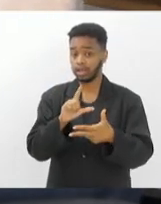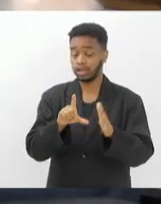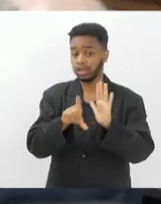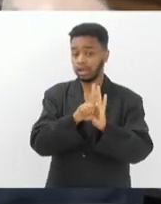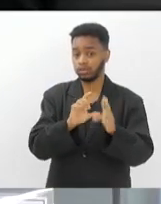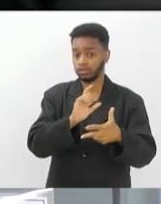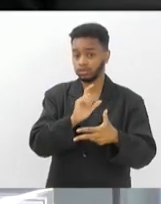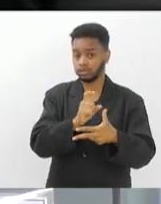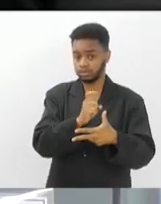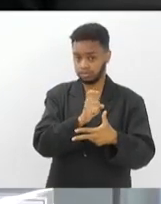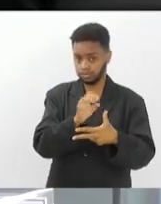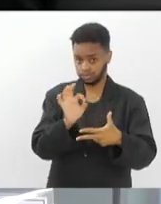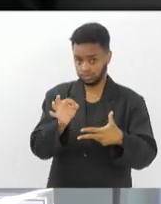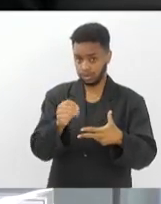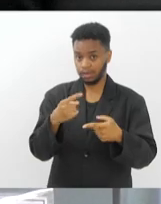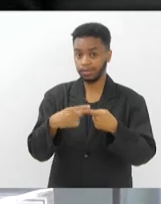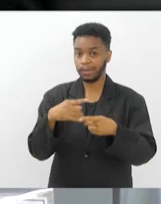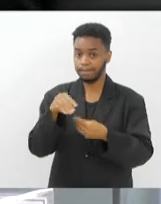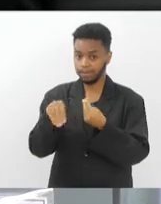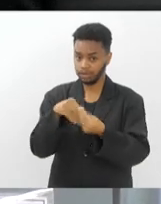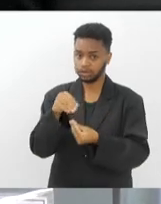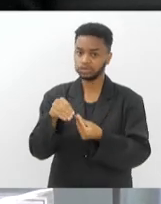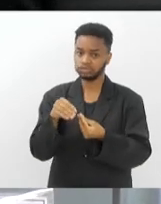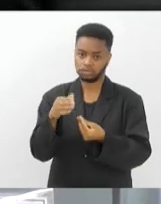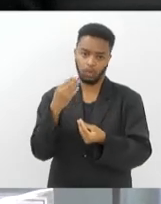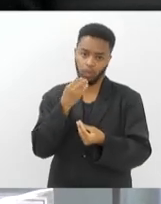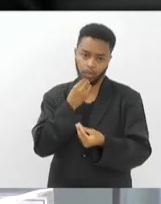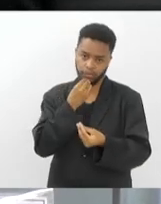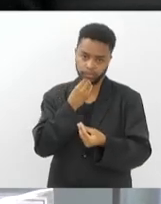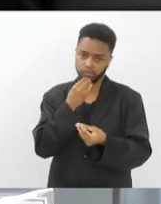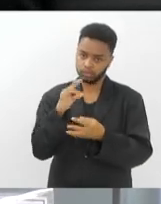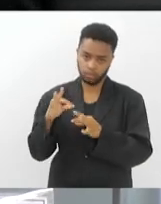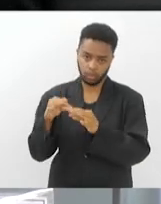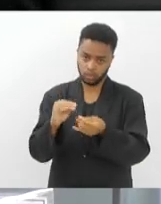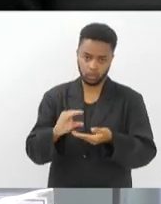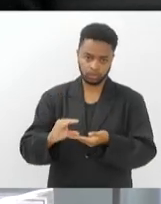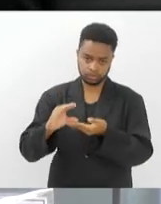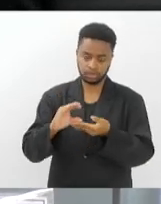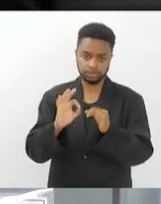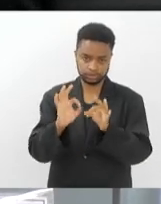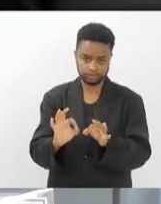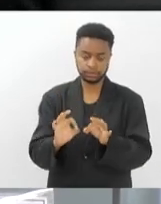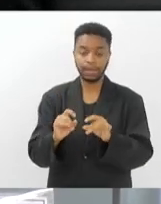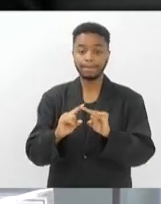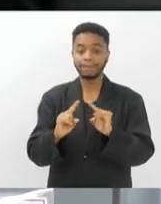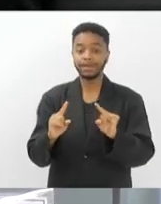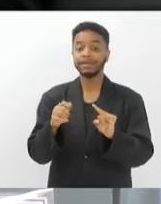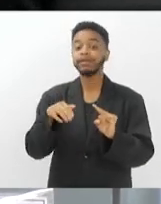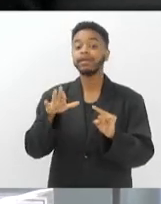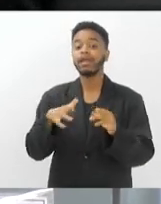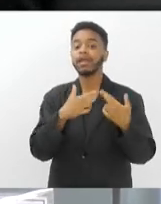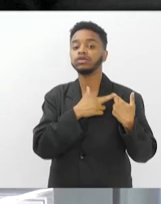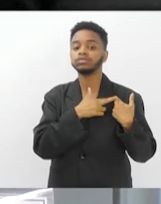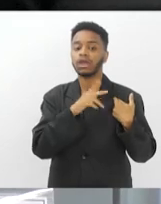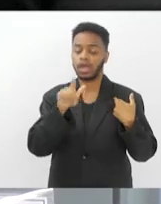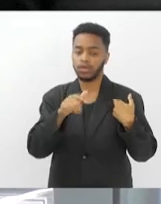Executivo. Que ele é misto, todo Conselho o é. Sim. Mas ele está na tutela do